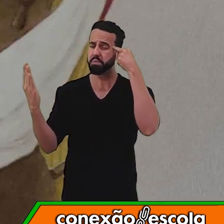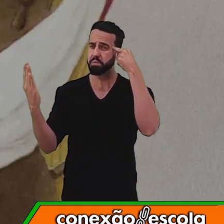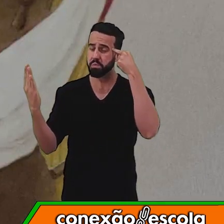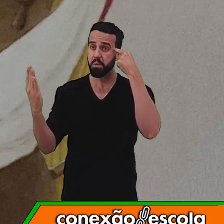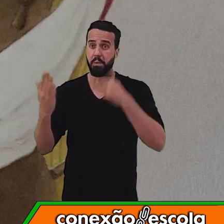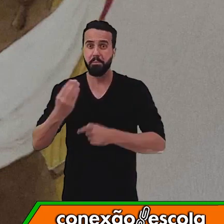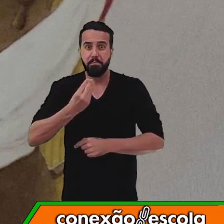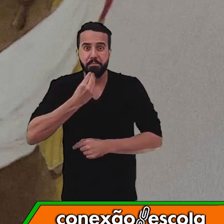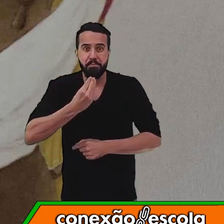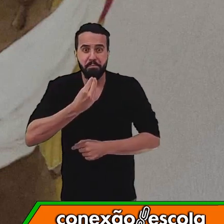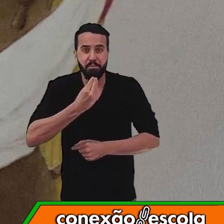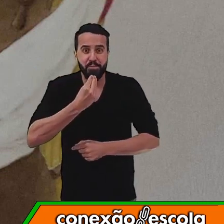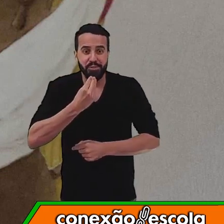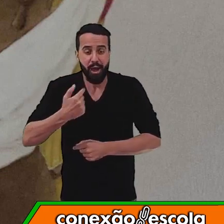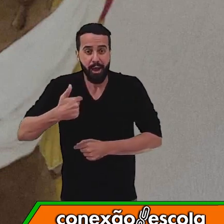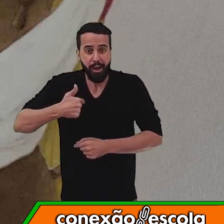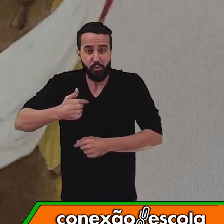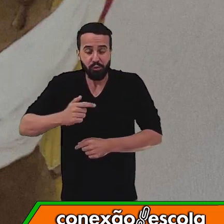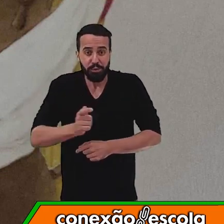fosse Gepeto,